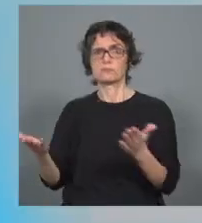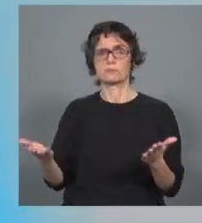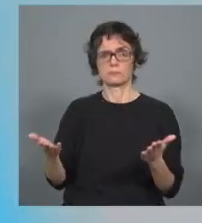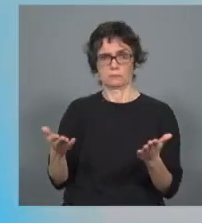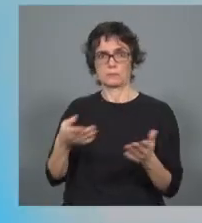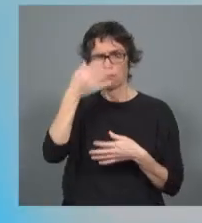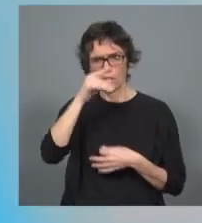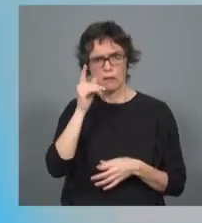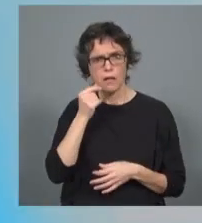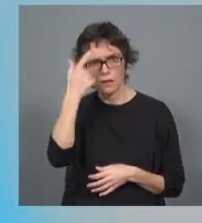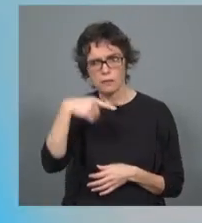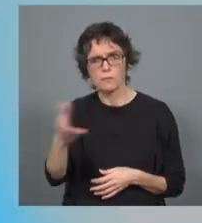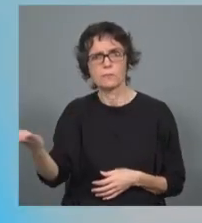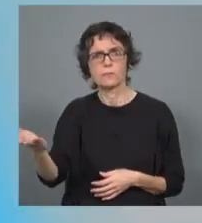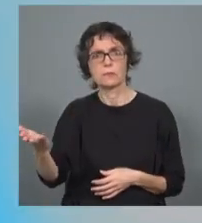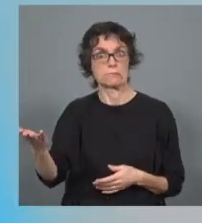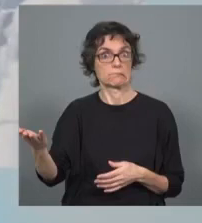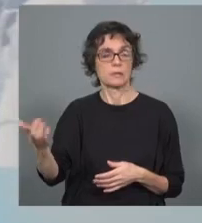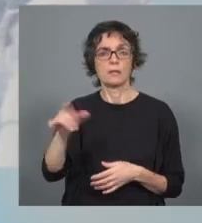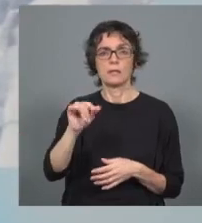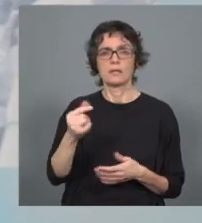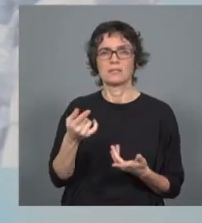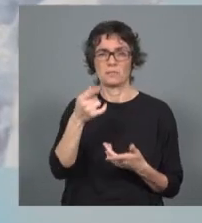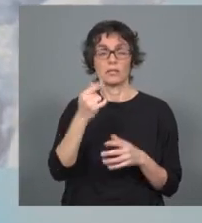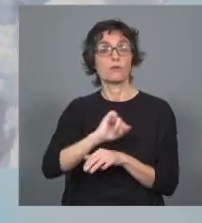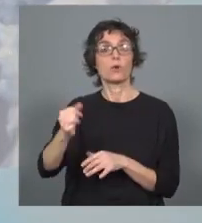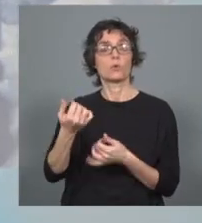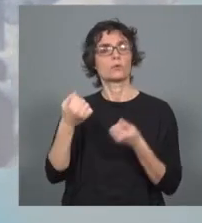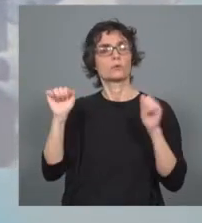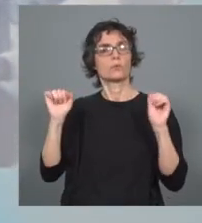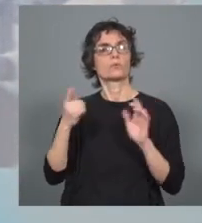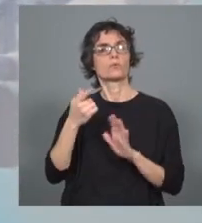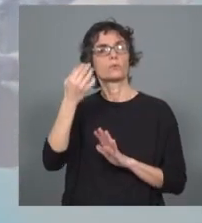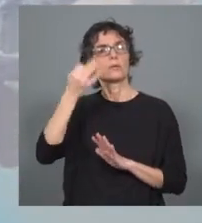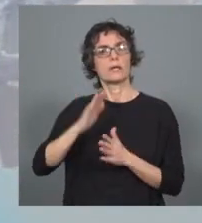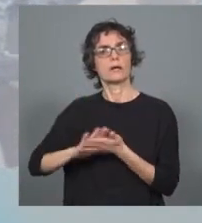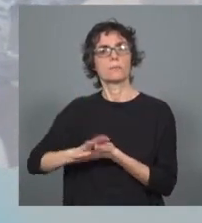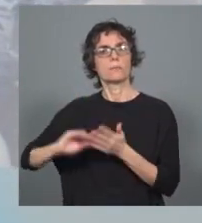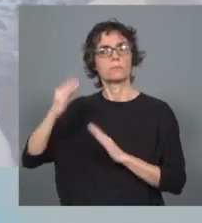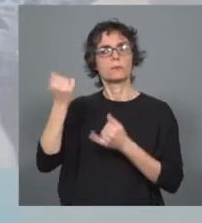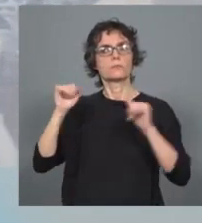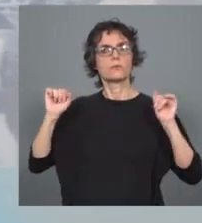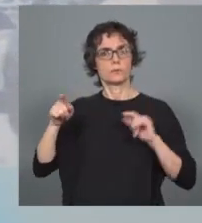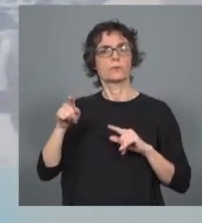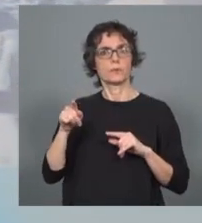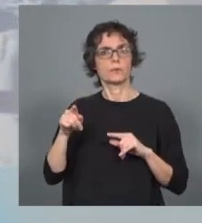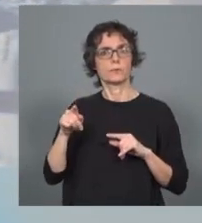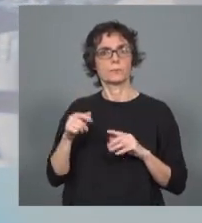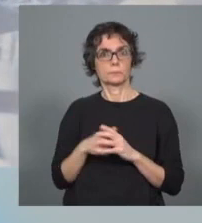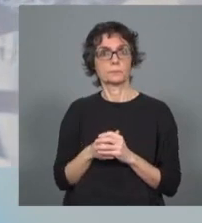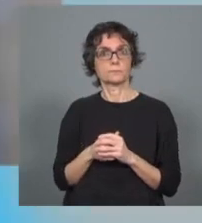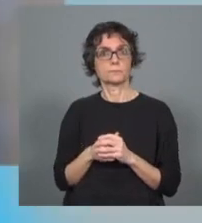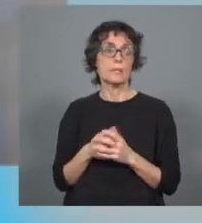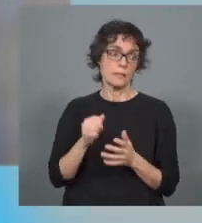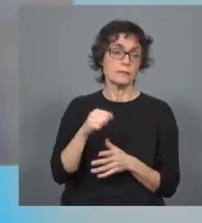pessoa humana. Como sempre dissemos. E não garante o princípio de autonomia de cada pessoa, né, que parece estar a sustentar, ou pelo menos está na cabeça do legislador. Pois, mas está